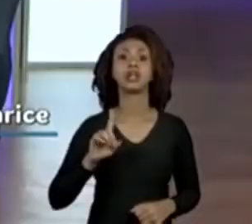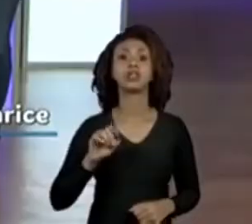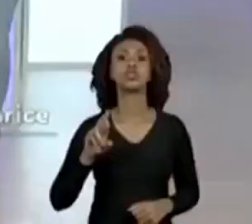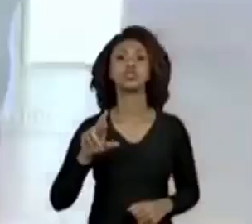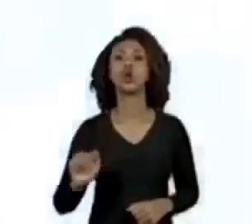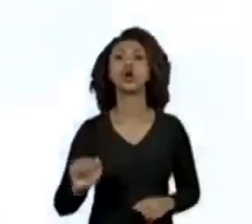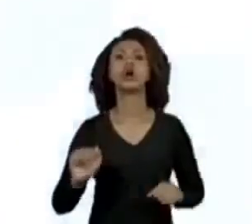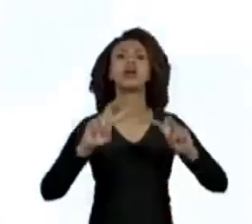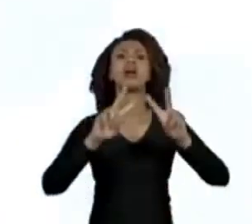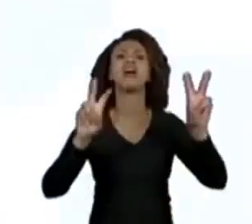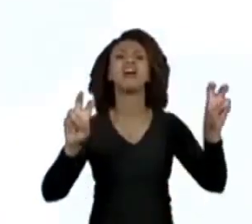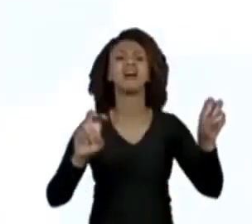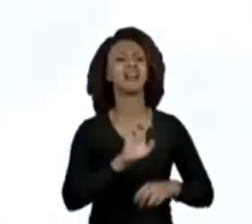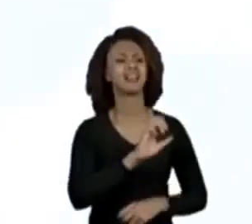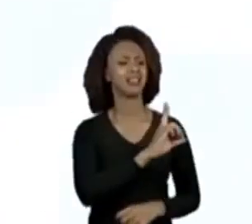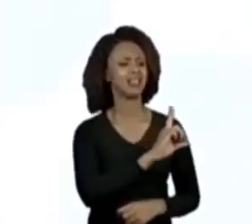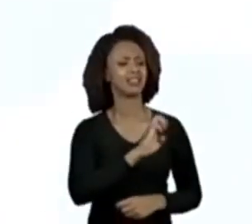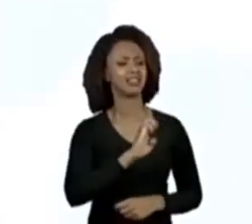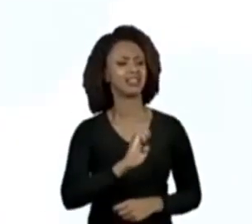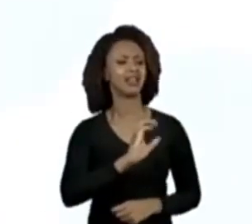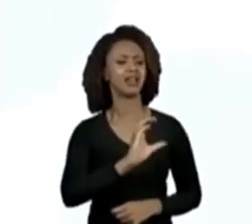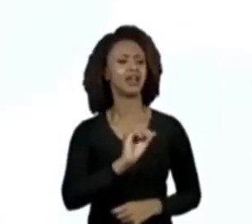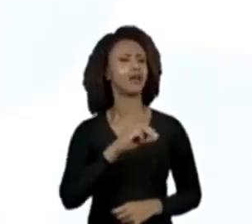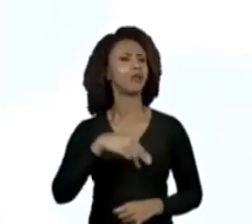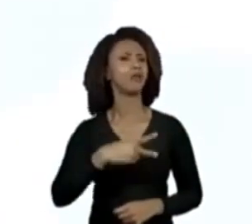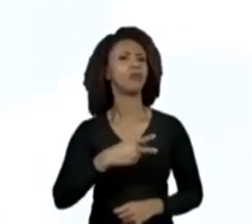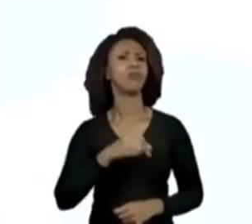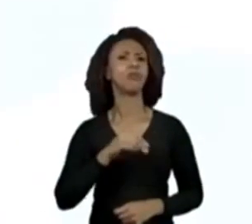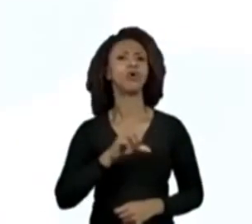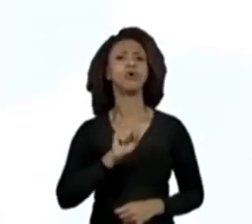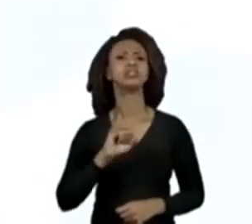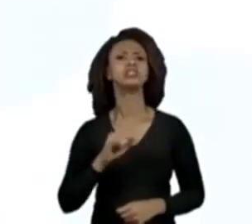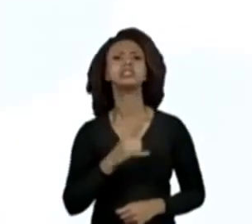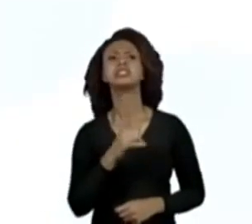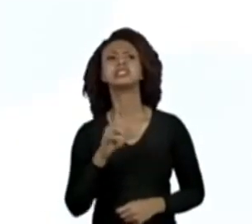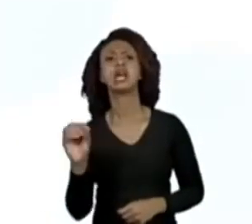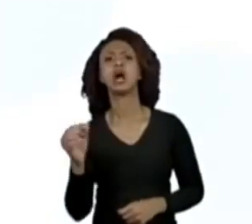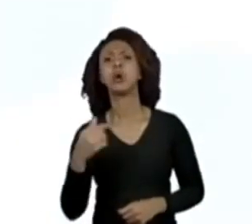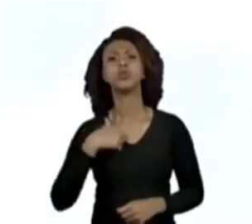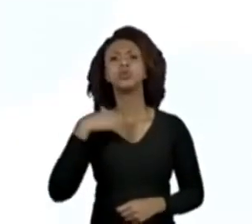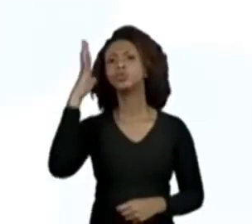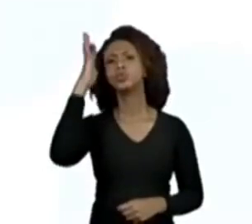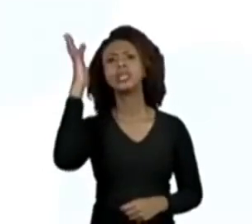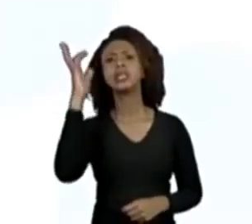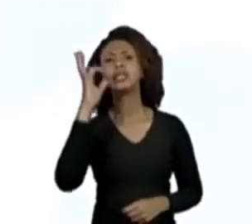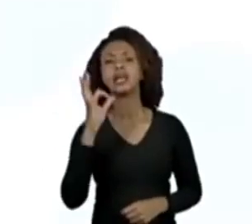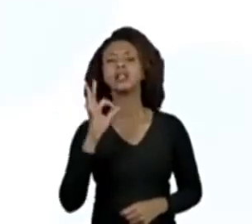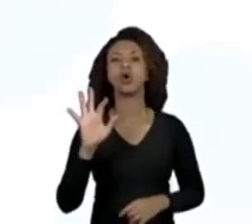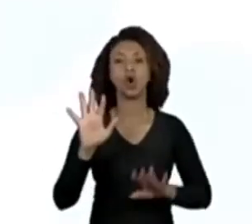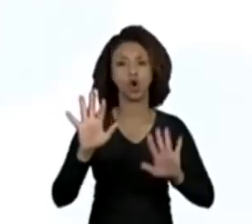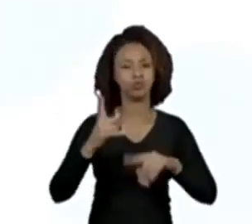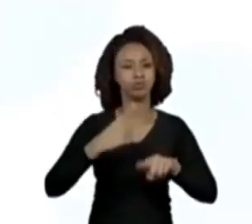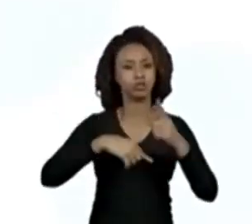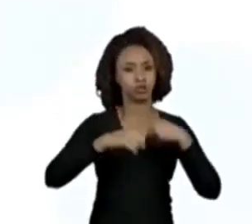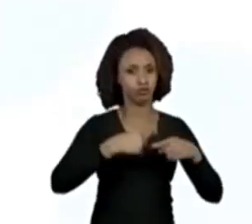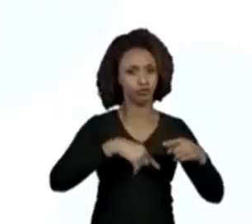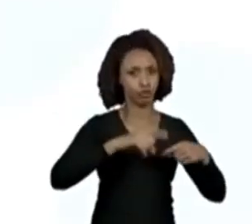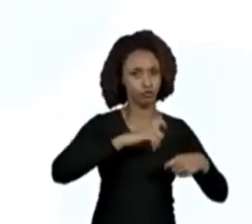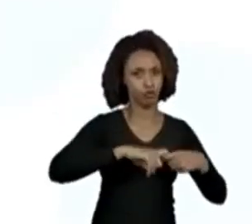Isadora, essa decomposição aqui que eu fiz em verdinho? Daqui a pouco a professora dá uma retomadinha nela,